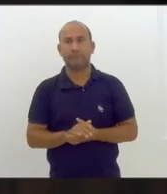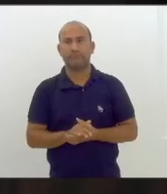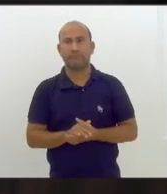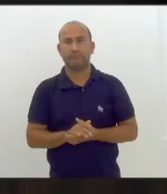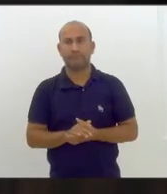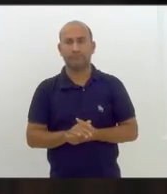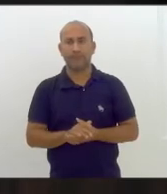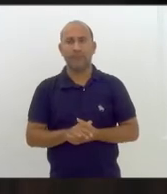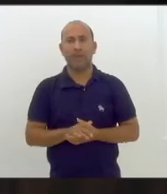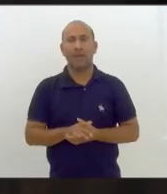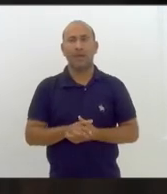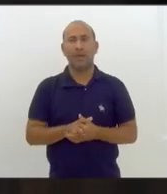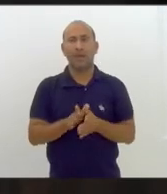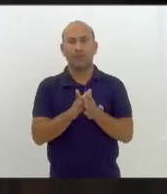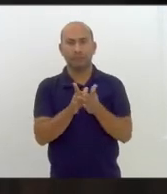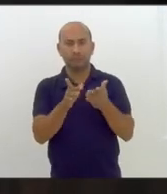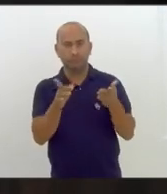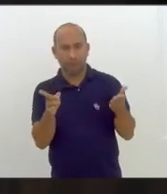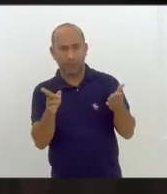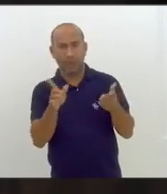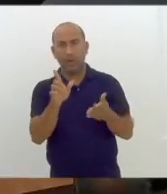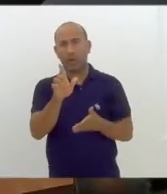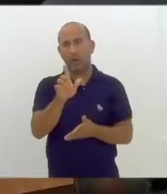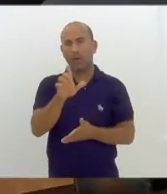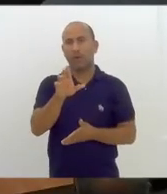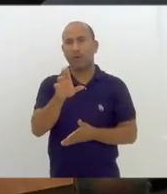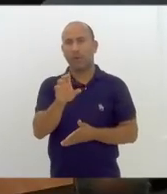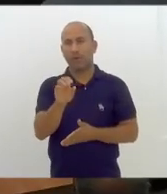Isal, jornalista do jornal O Globo.